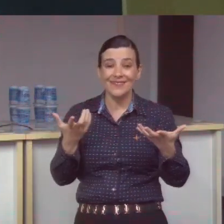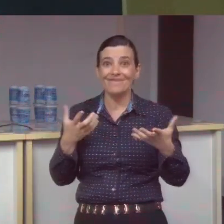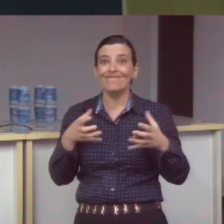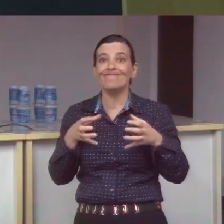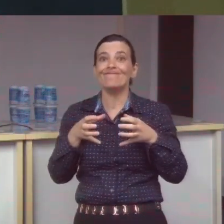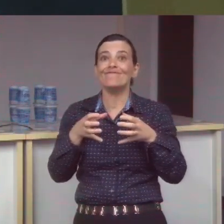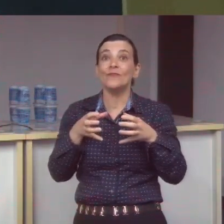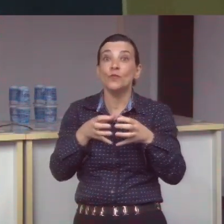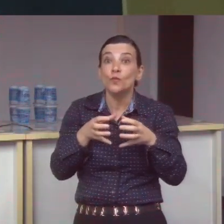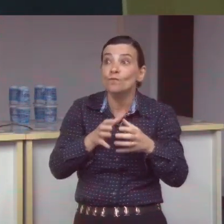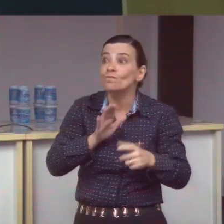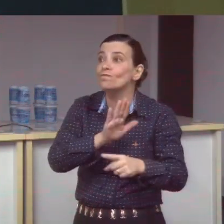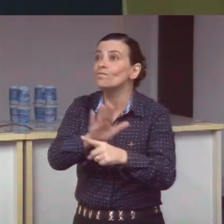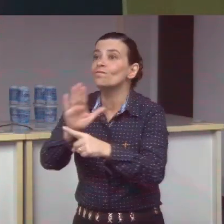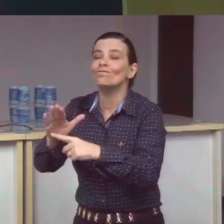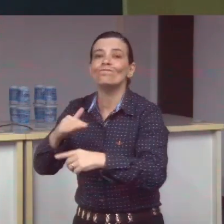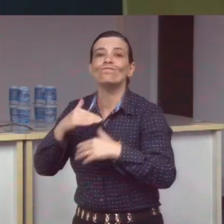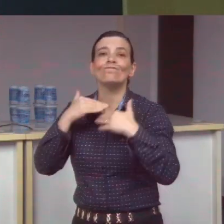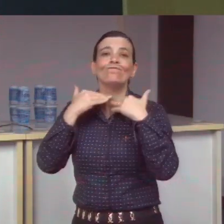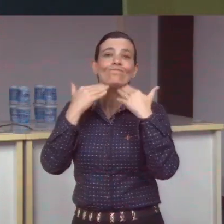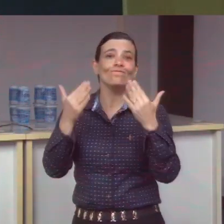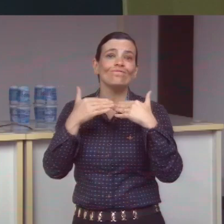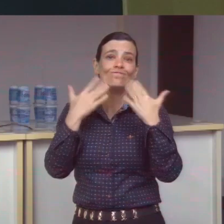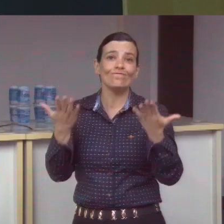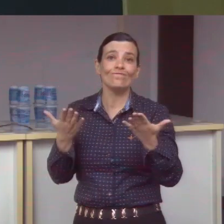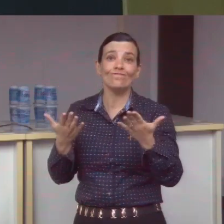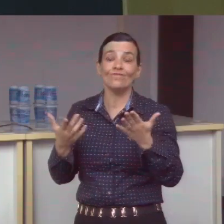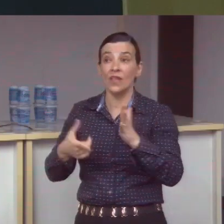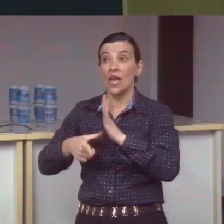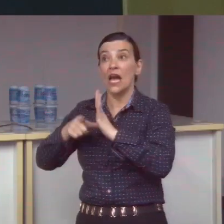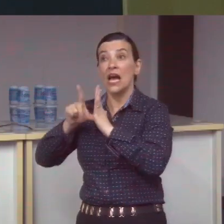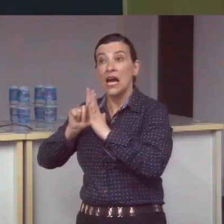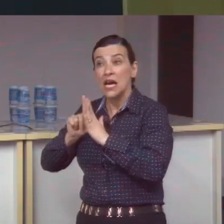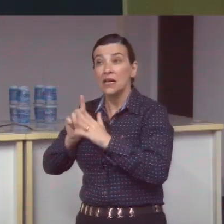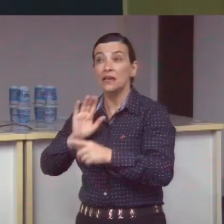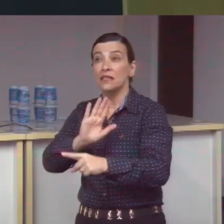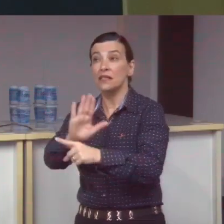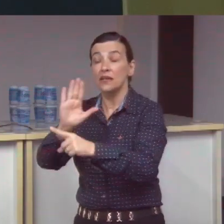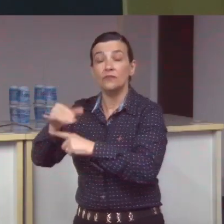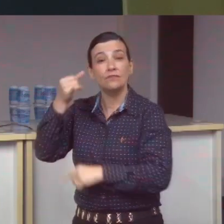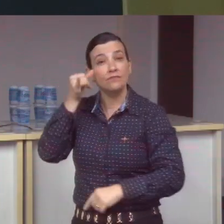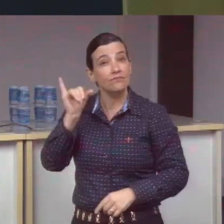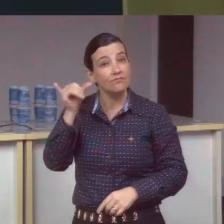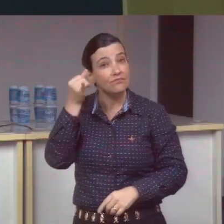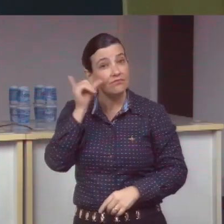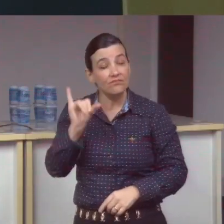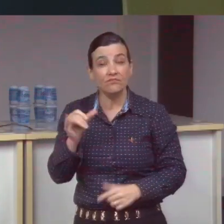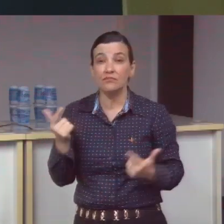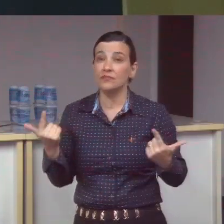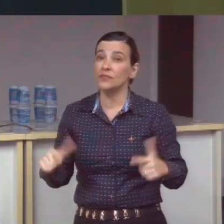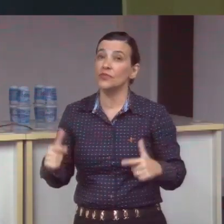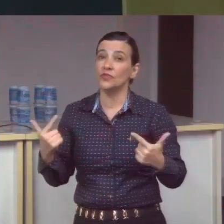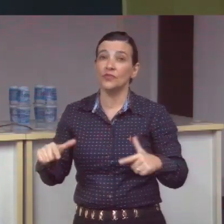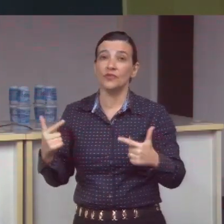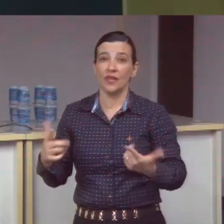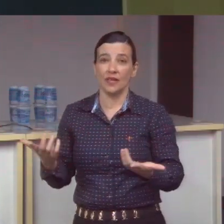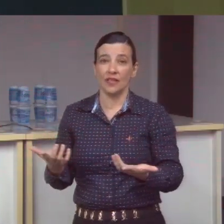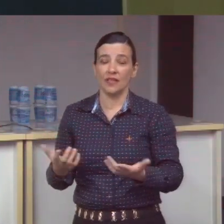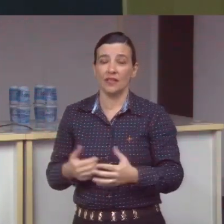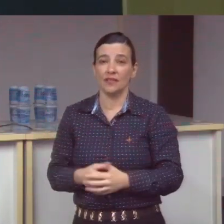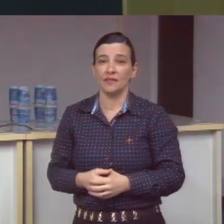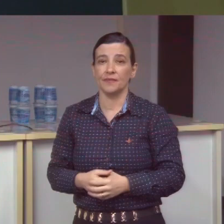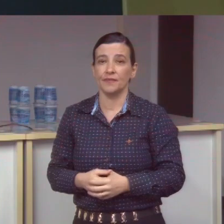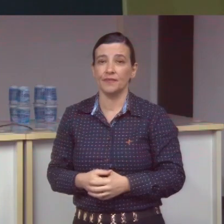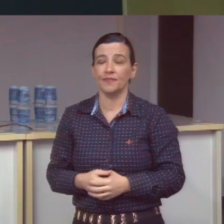ser um desastre. O fracasso do antes, né? O fracasso do durante, o fracasso do depois,